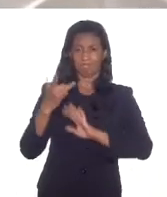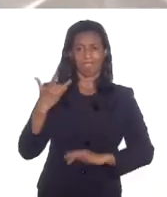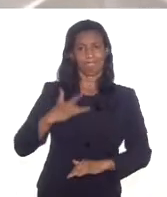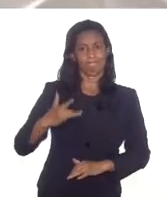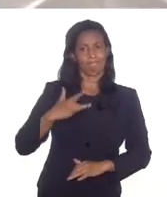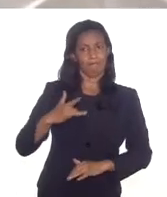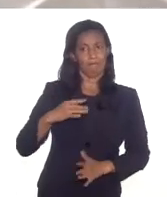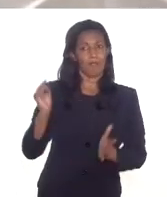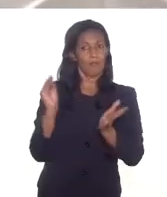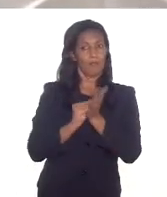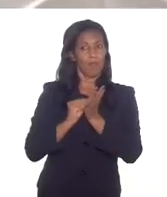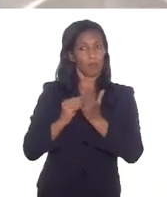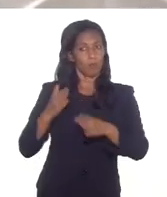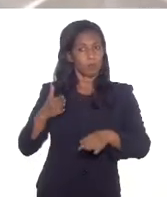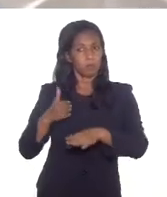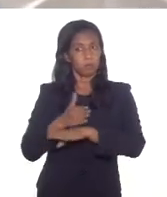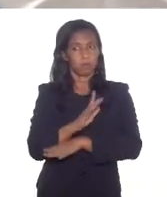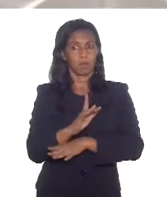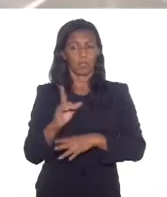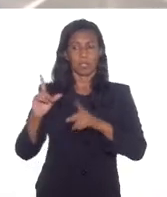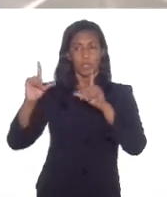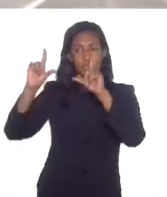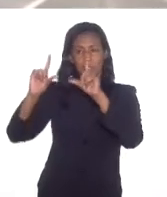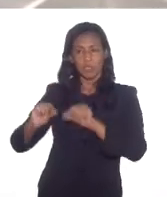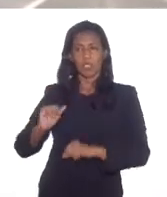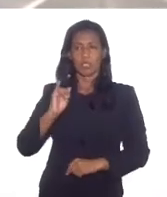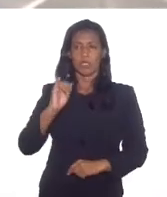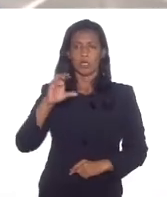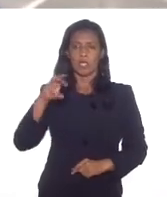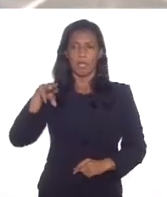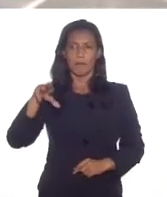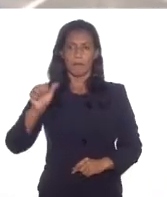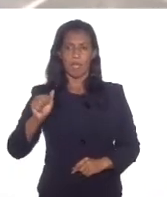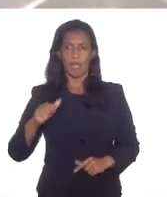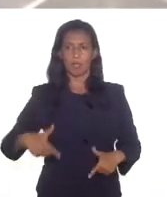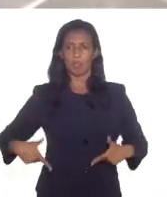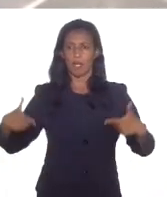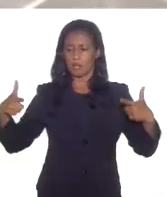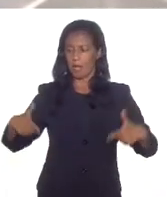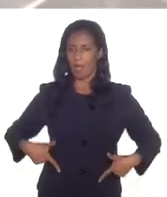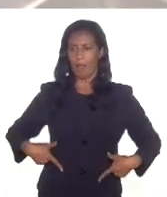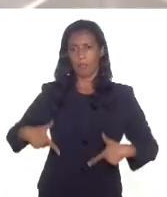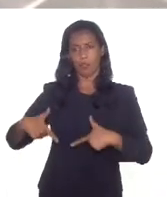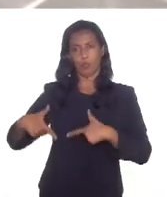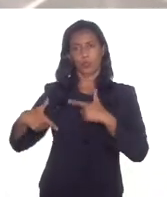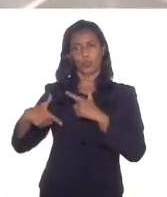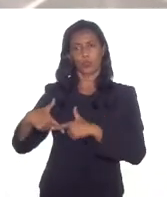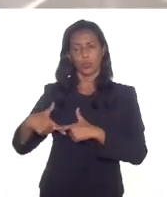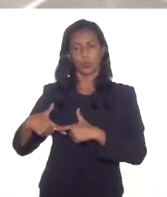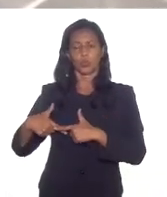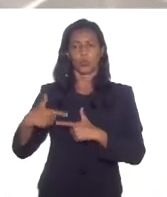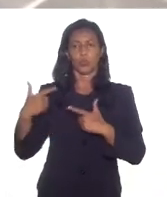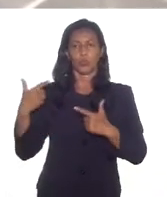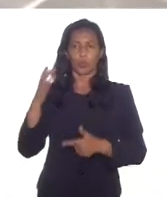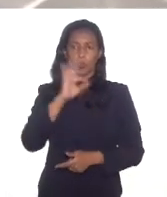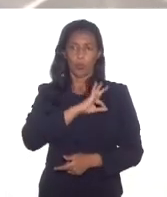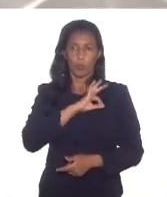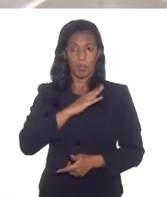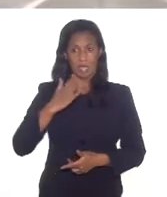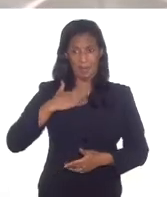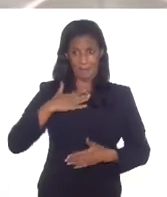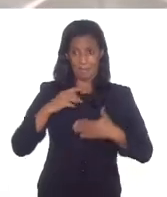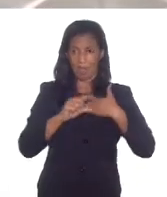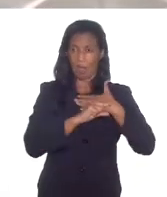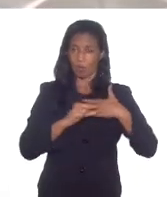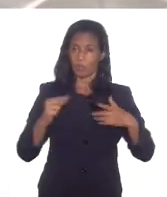foi regulamentado, que reduz o ICMS das armas dos policiais. É da minha autoria um projeto de